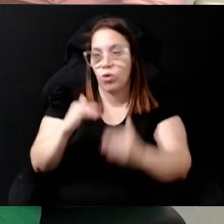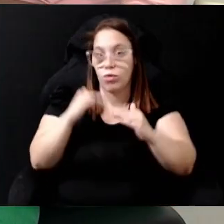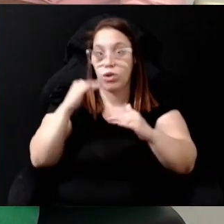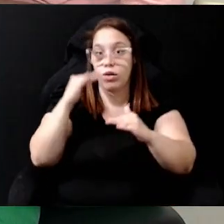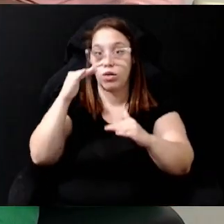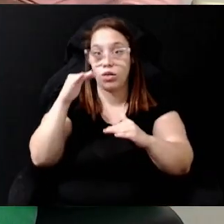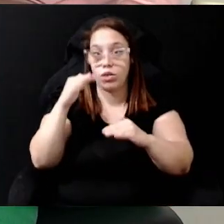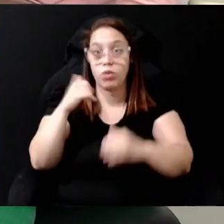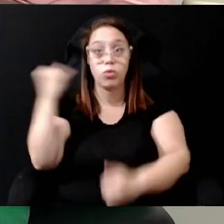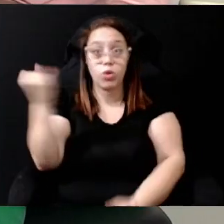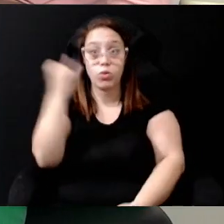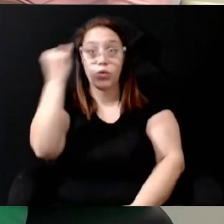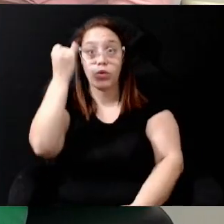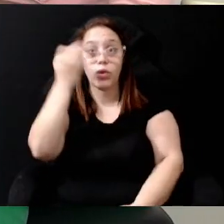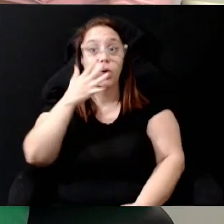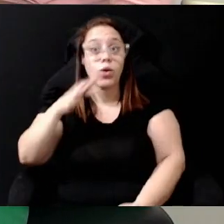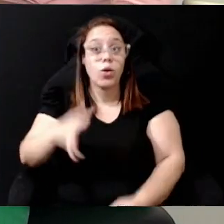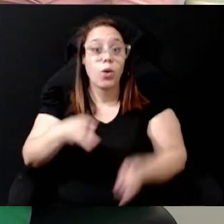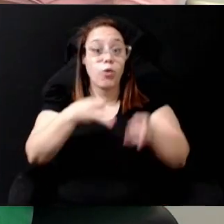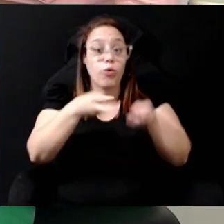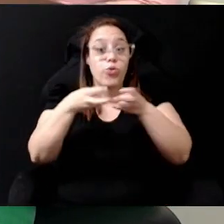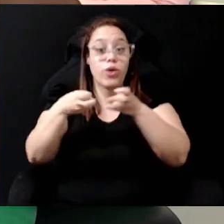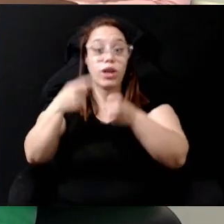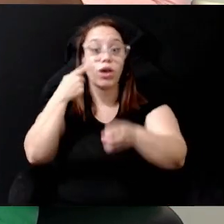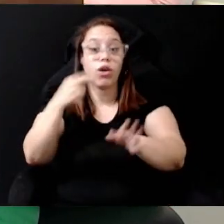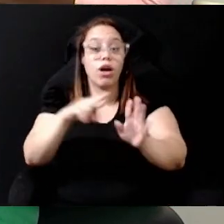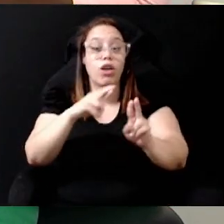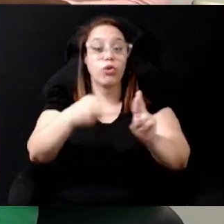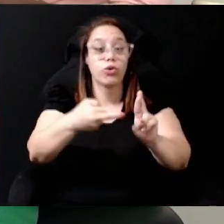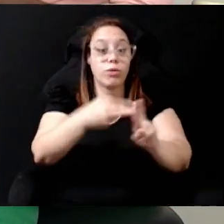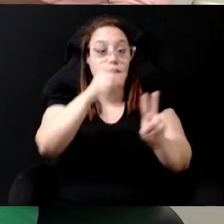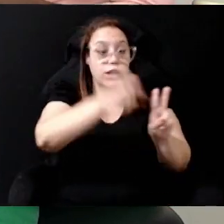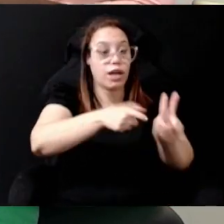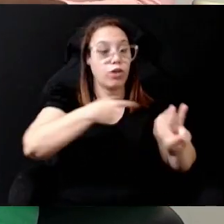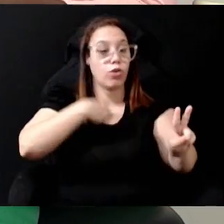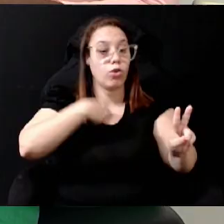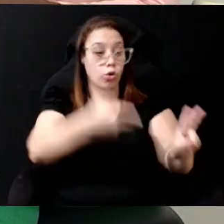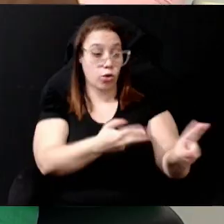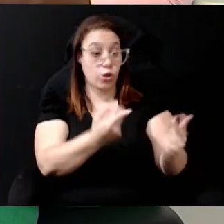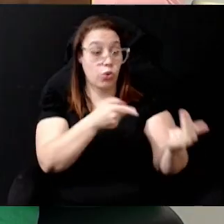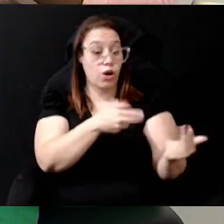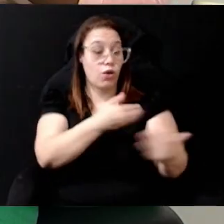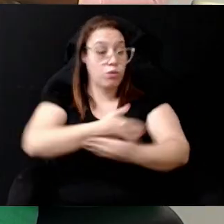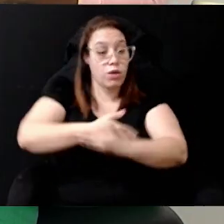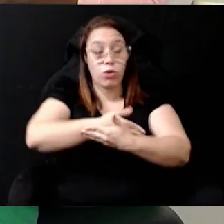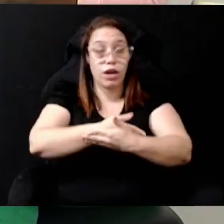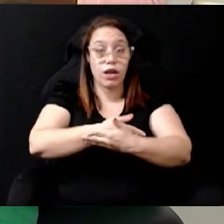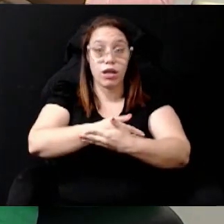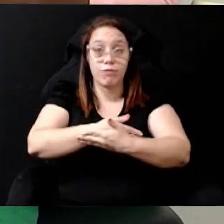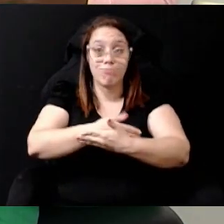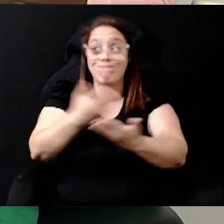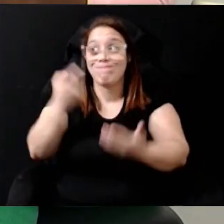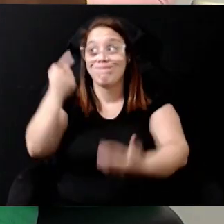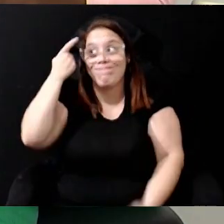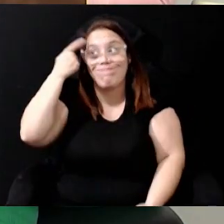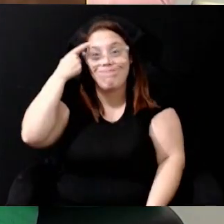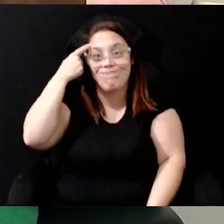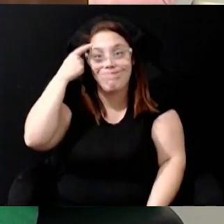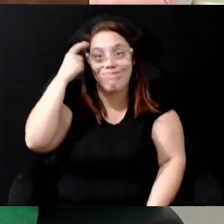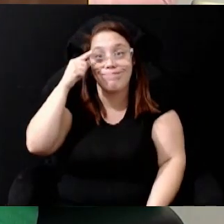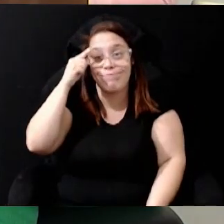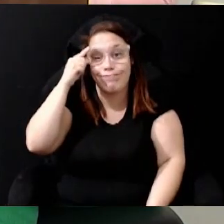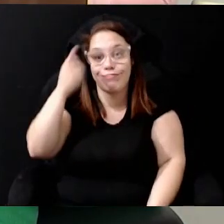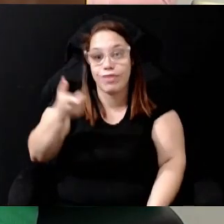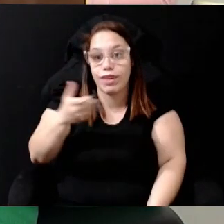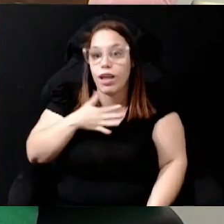nos desenhos. Sim. Isso é muito importante, né? Que eles se vê representada, né? Com certeza. Então a menina vai brincar de boneca, uma menina negra,